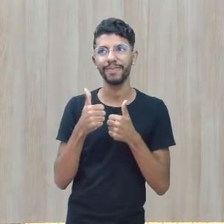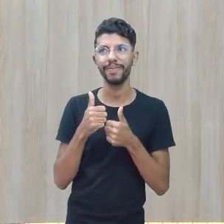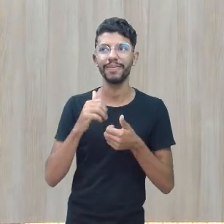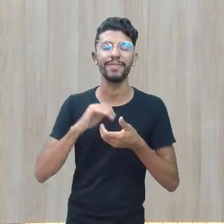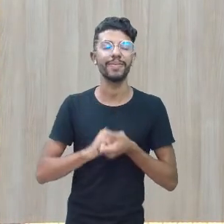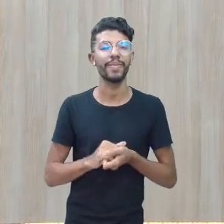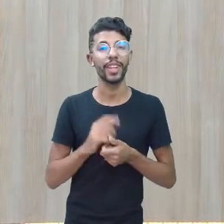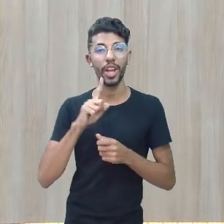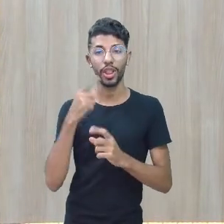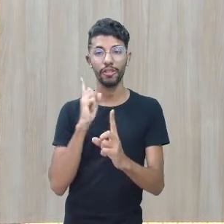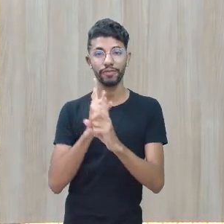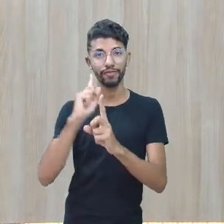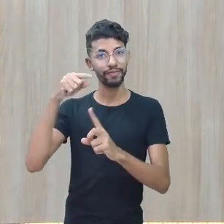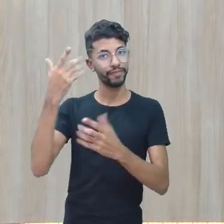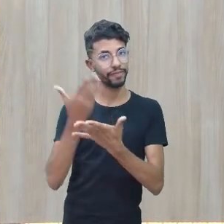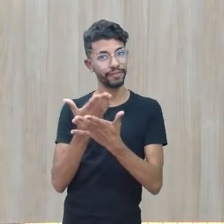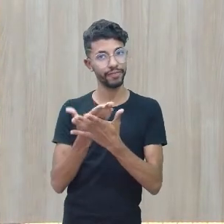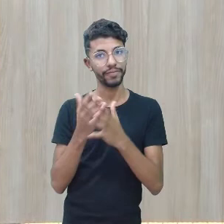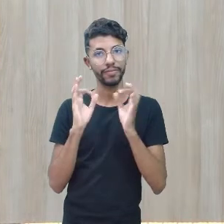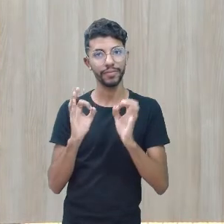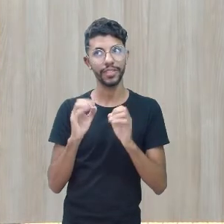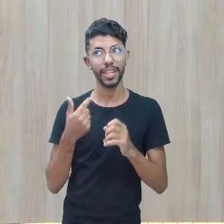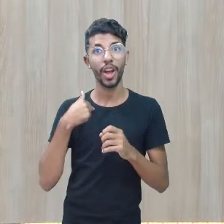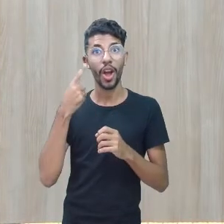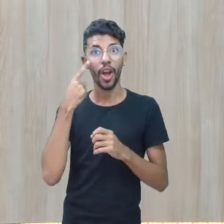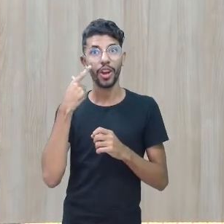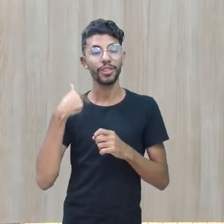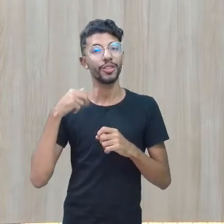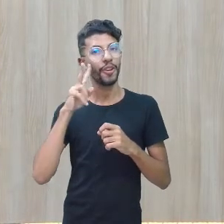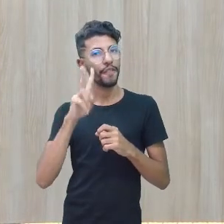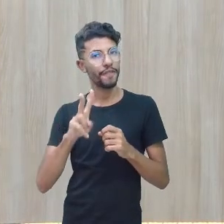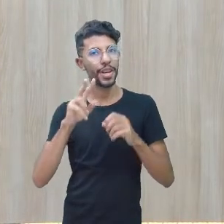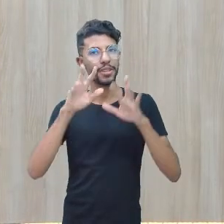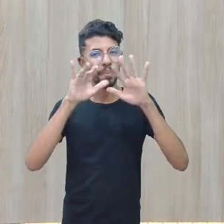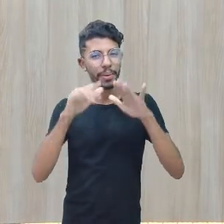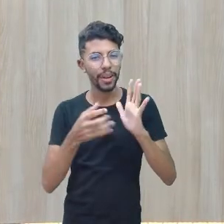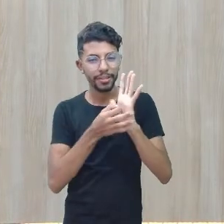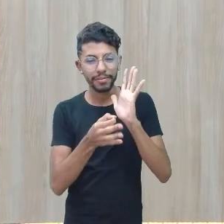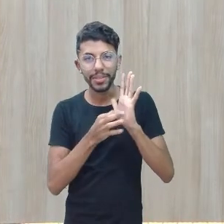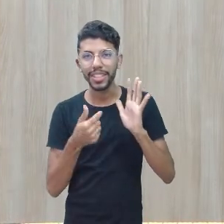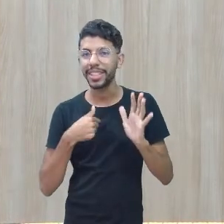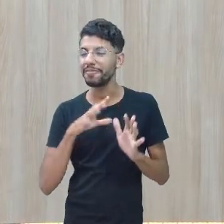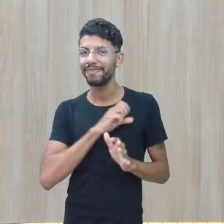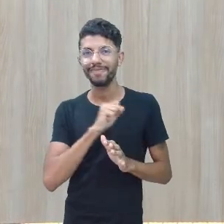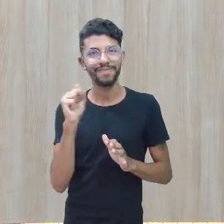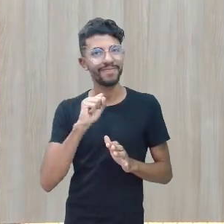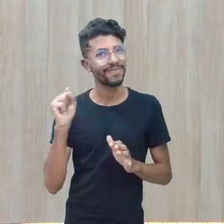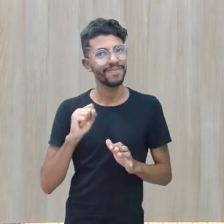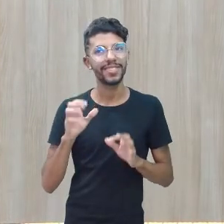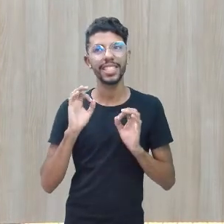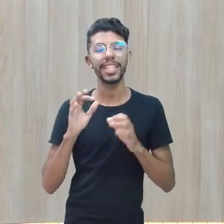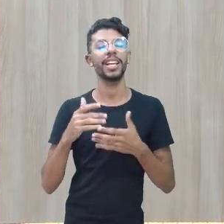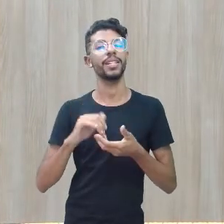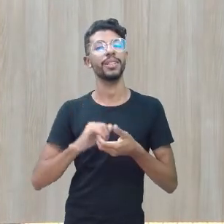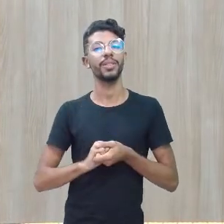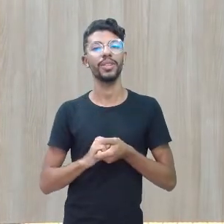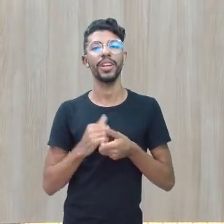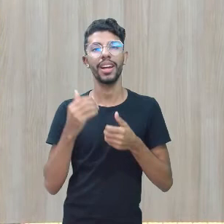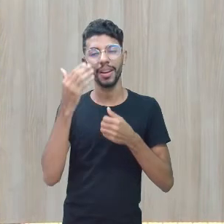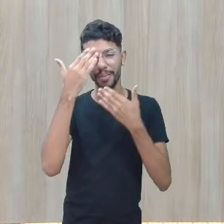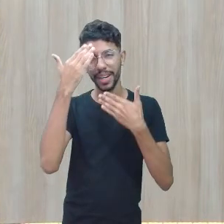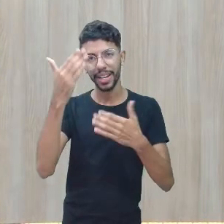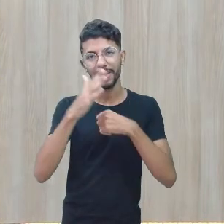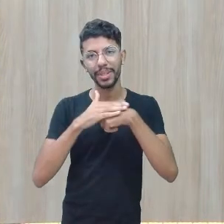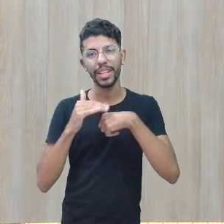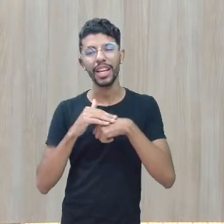se ver nas próximas aulas. Gente, eu estou vendo os comentários surgindo lá nos vídeos, eu estou adorando. Eu já agradeço o carinho, trago aqui